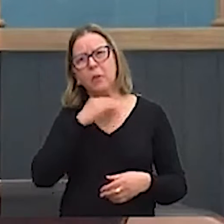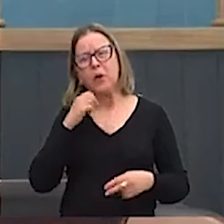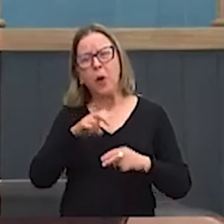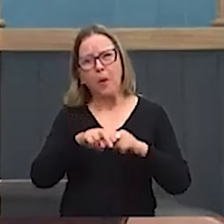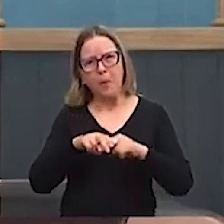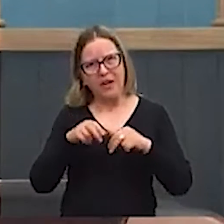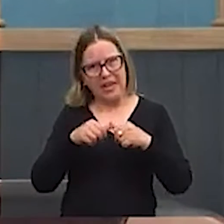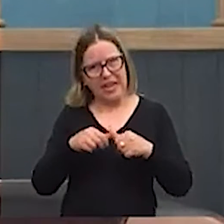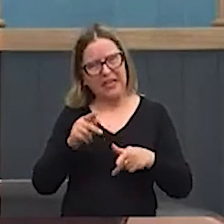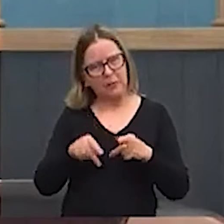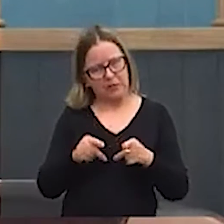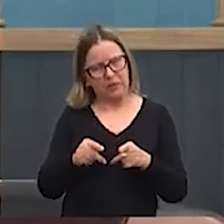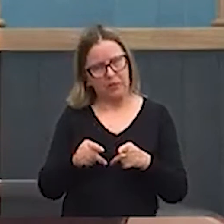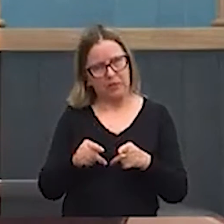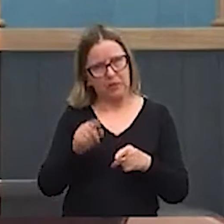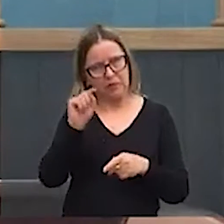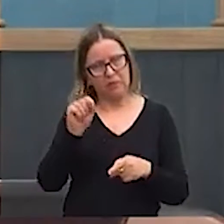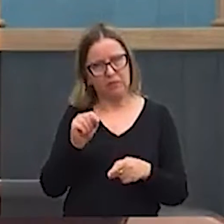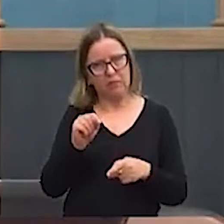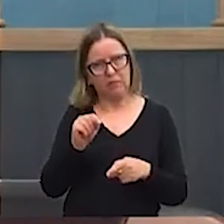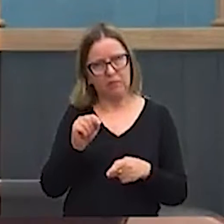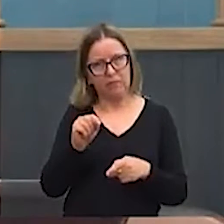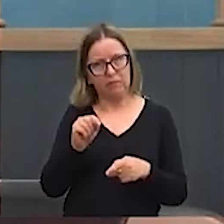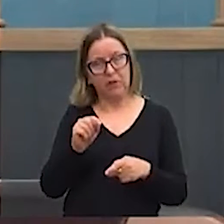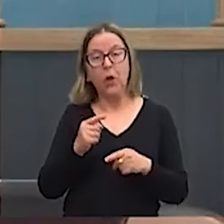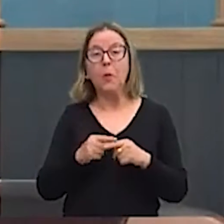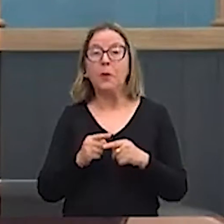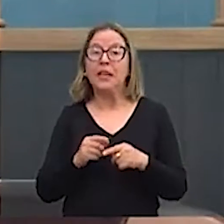Porque se Cristo morreu por eles, eles foram justificados.